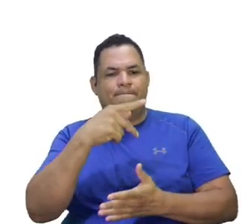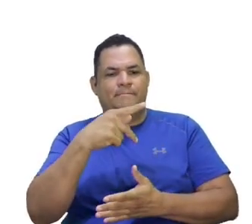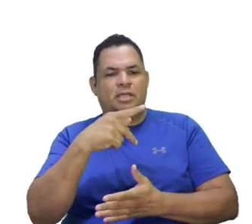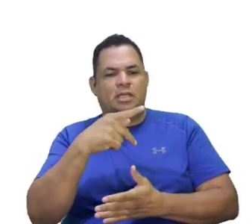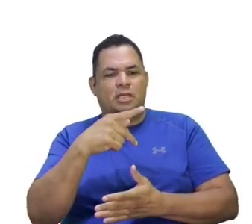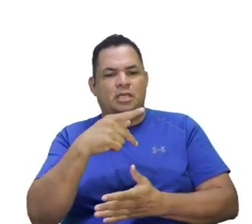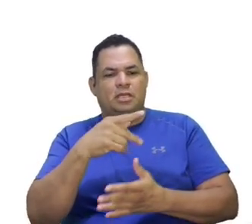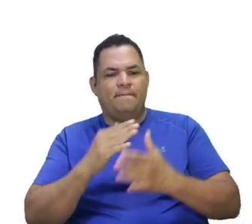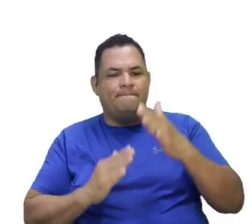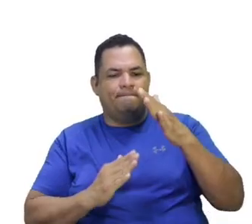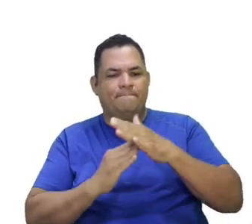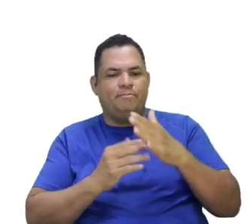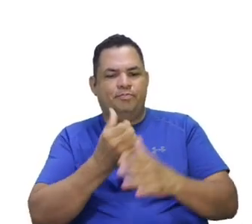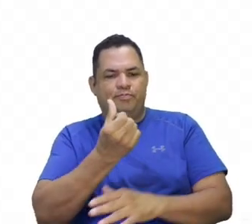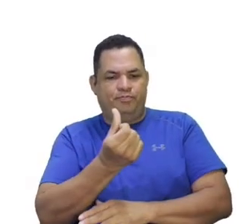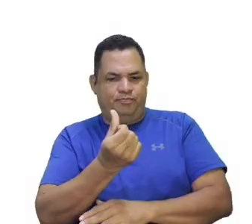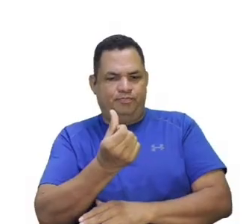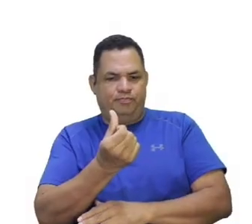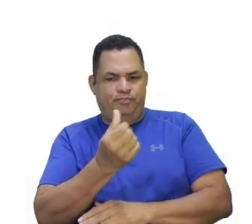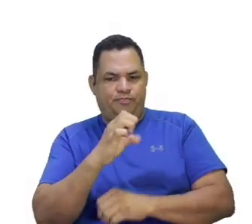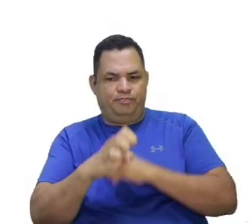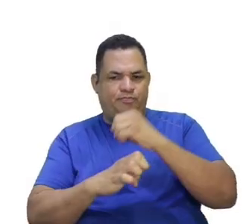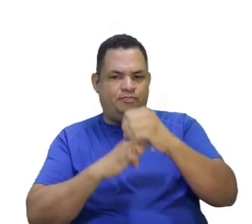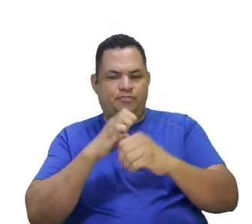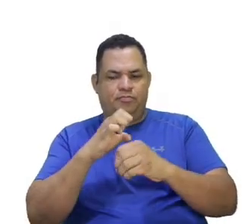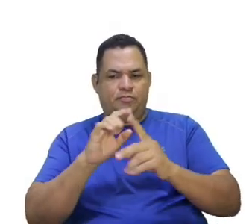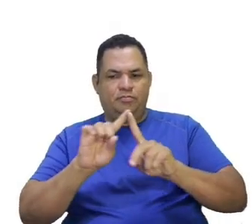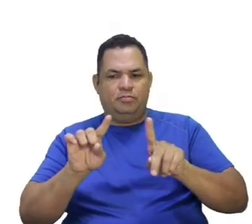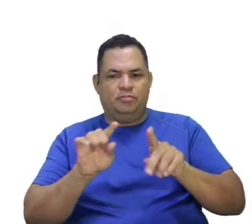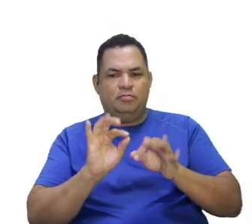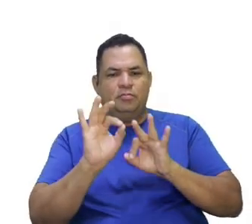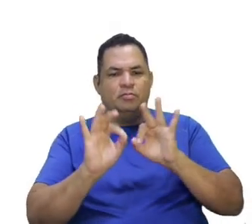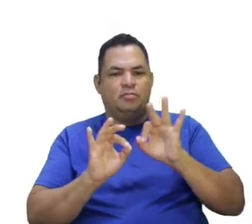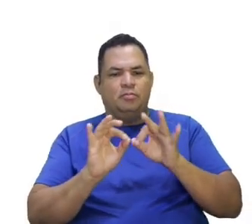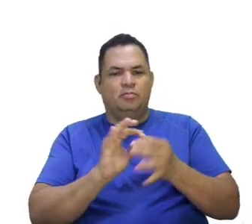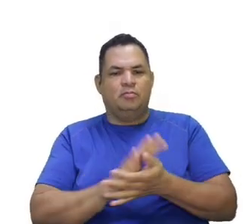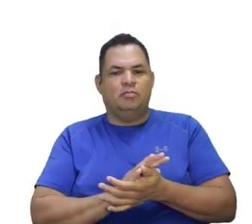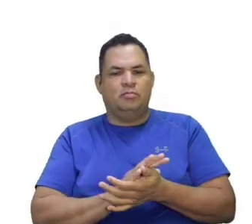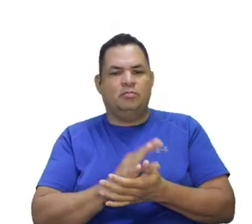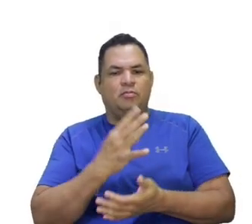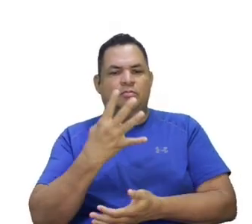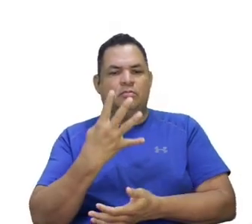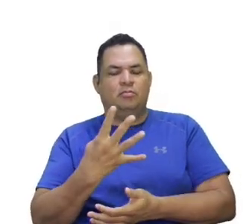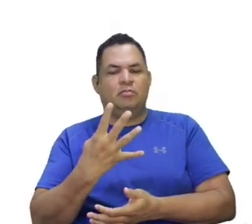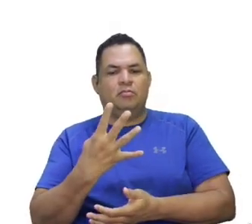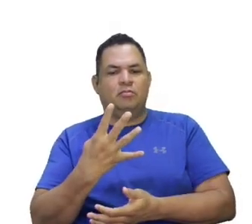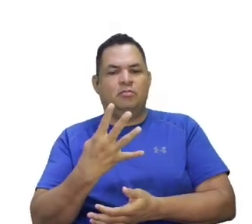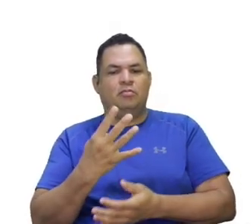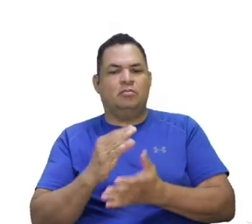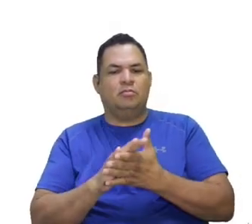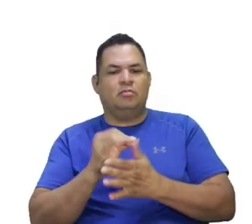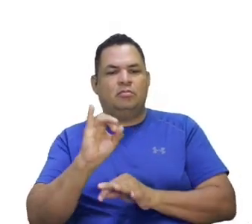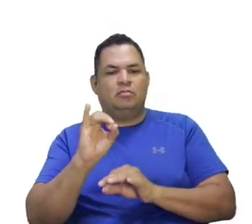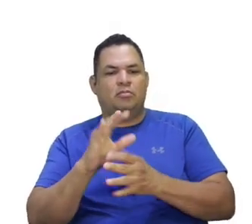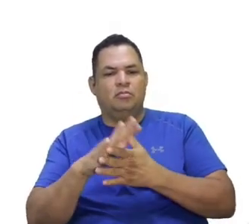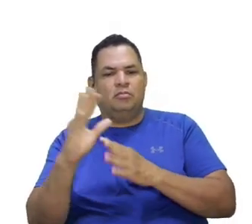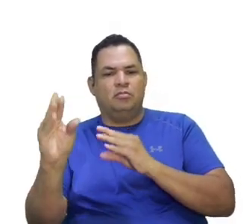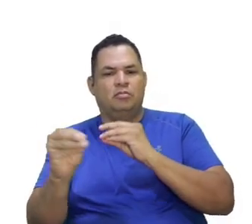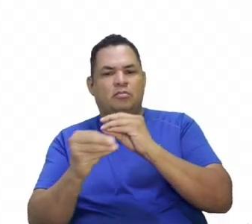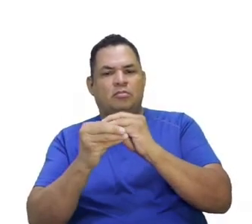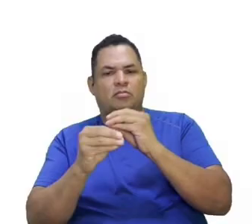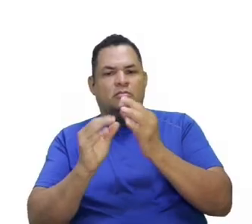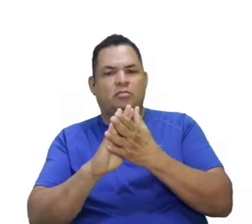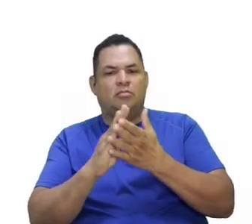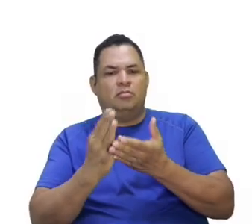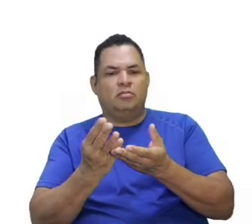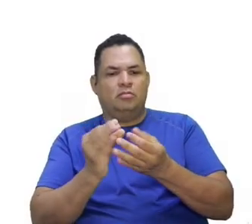tem capacidade máxima de 6 elétrons, só que ele aqui tem 4. Então, se ele vai ganhar 2 elétrons,